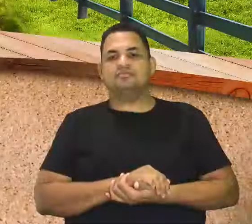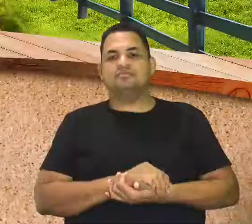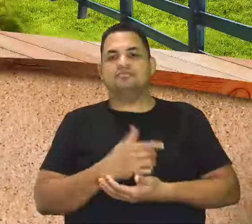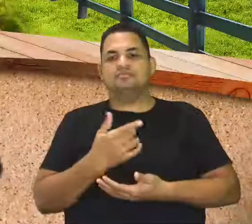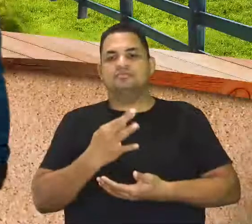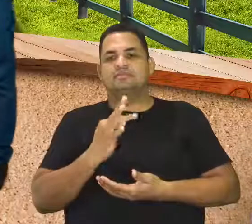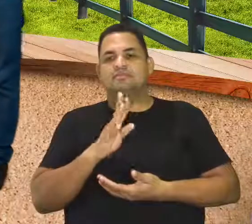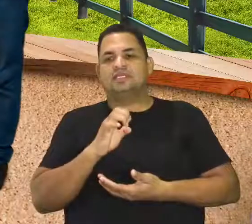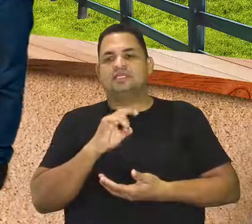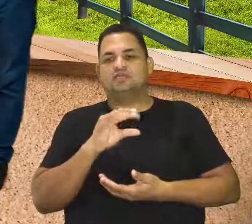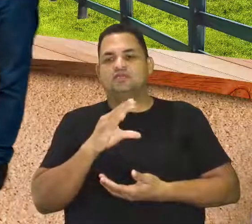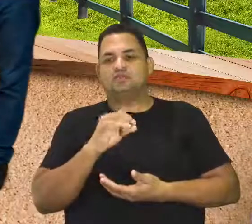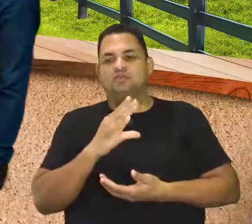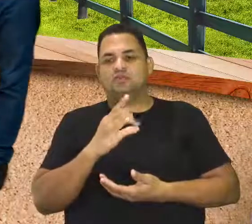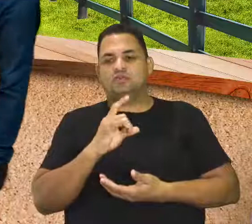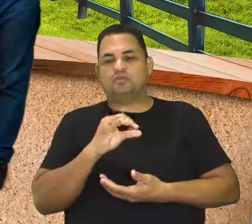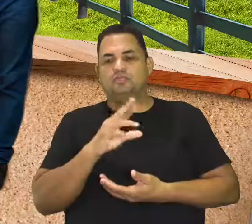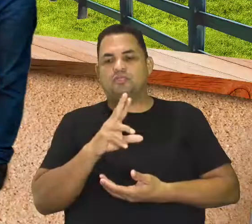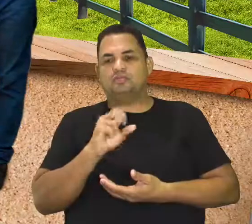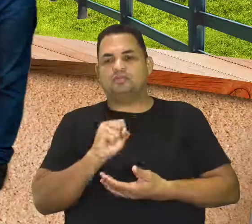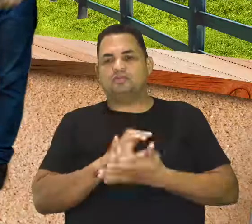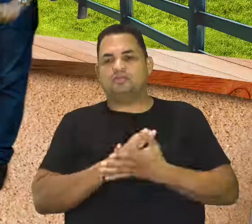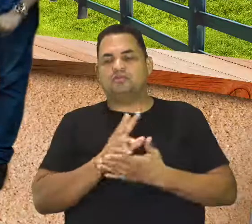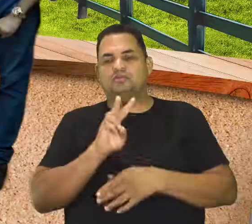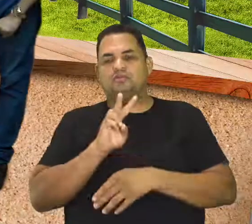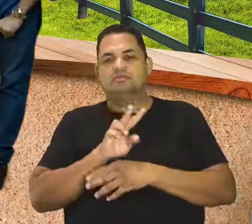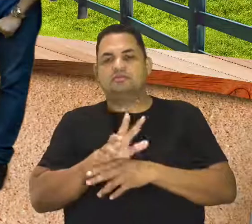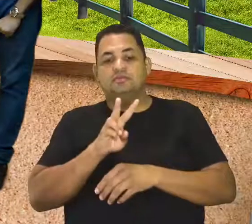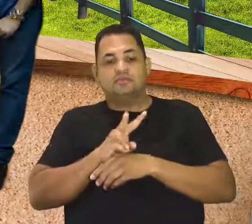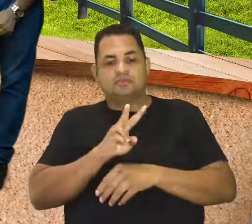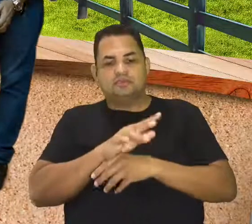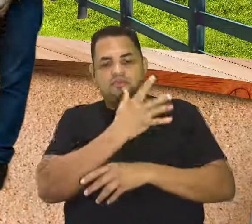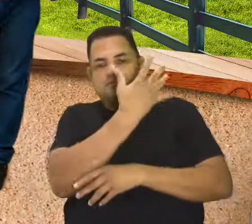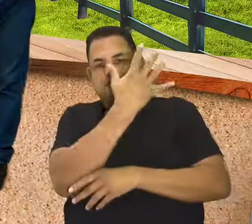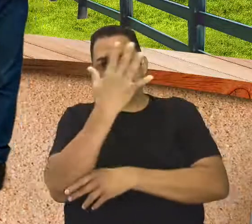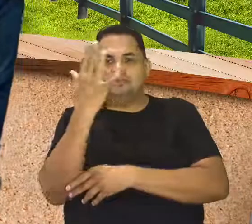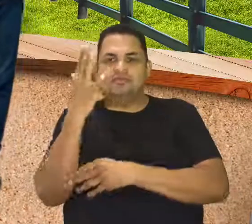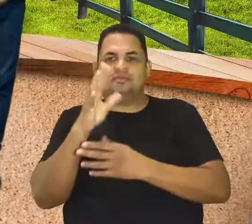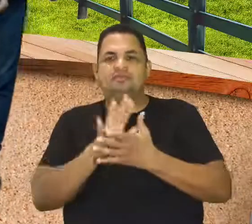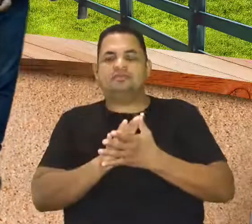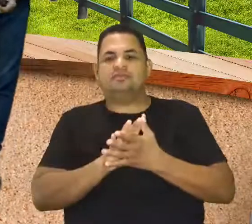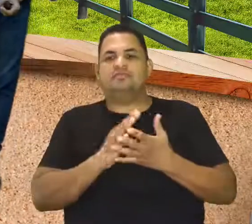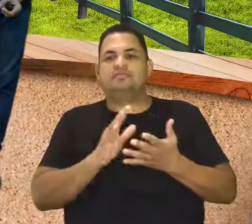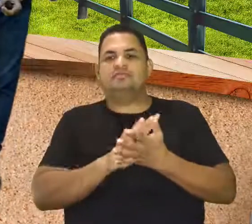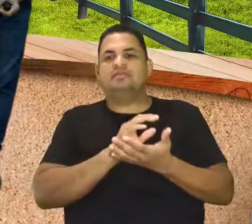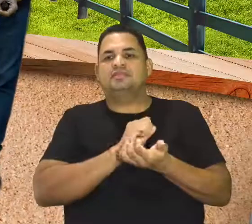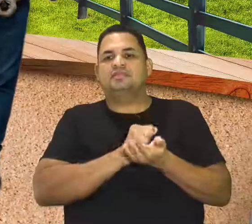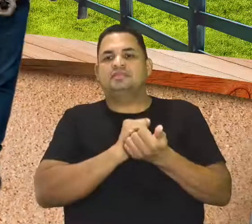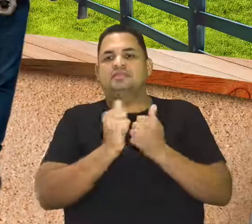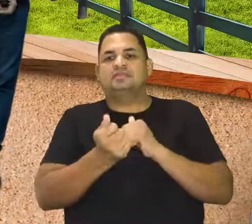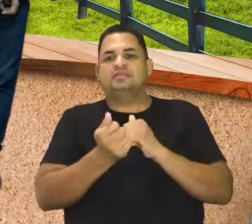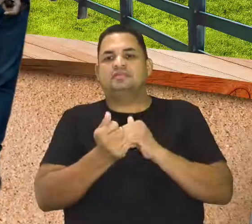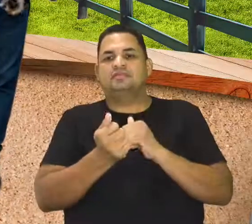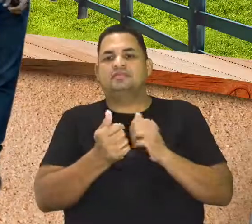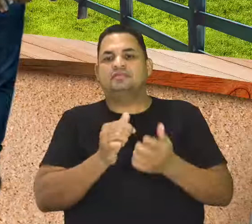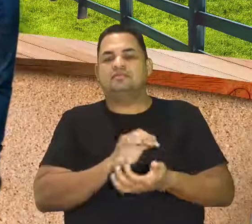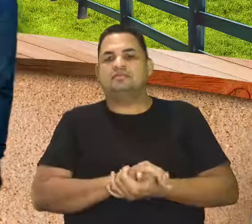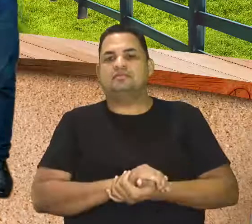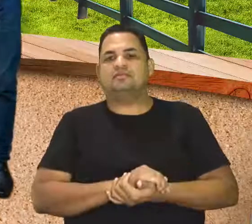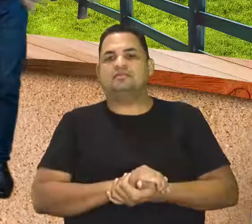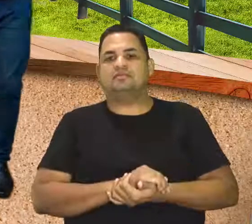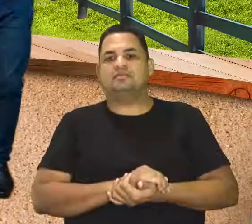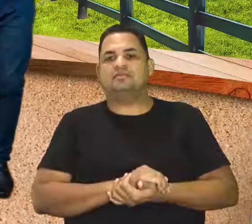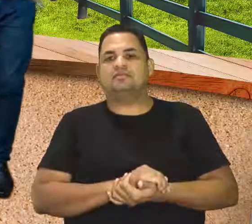tratos culturais? Aí a gente coloca tratos florestais, que é uma adaptação